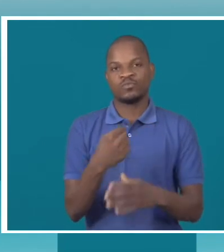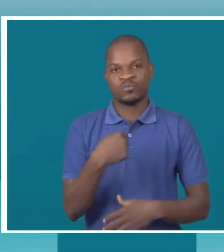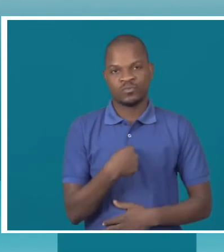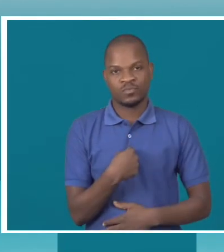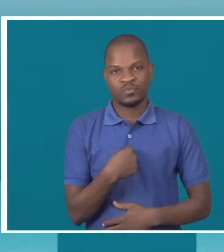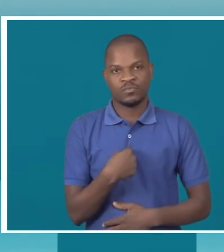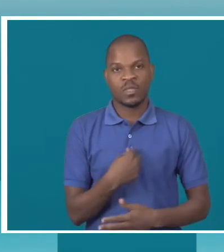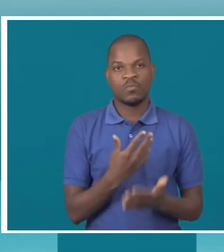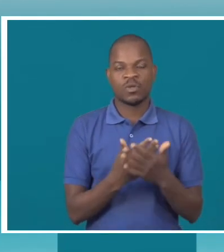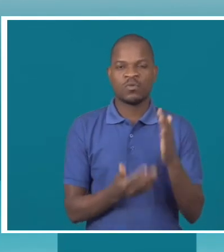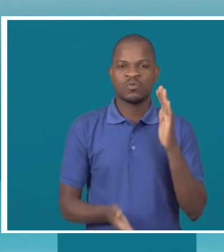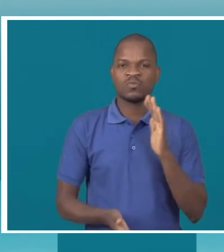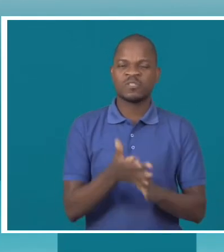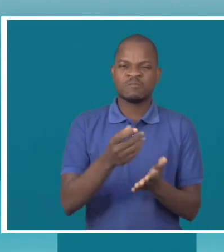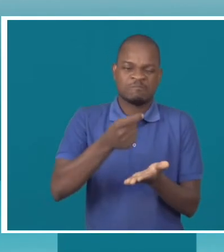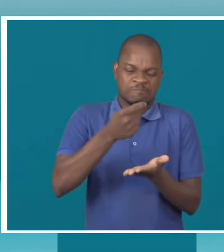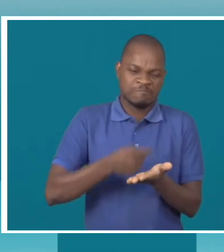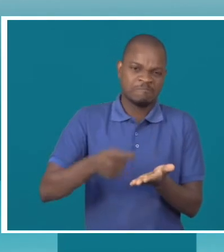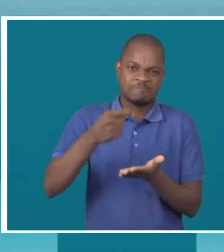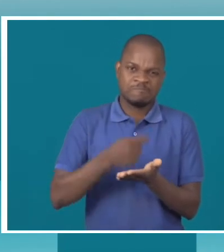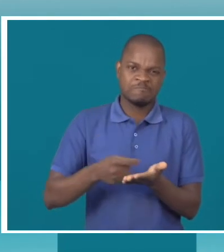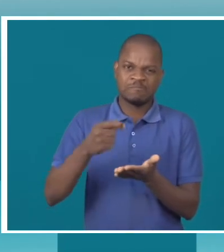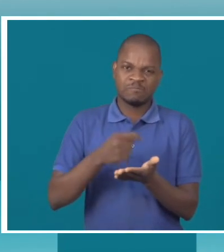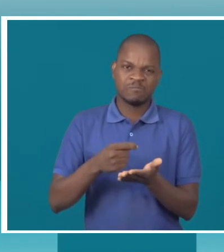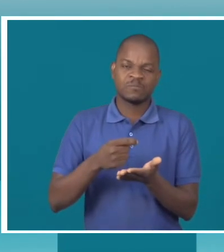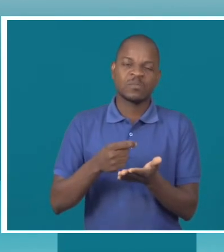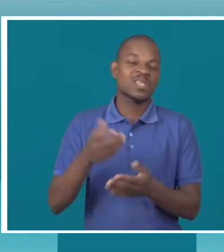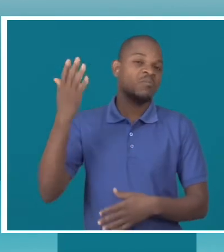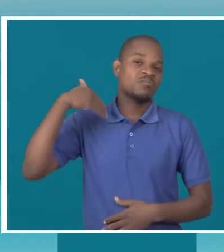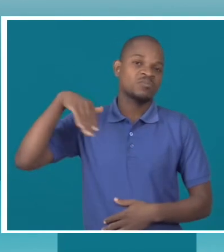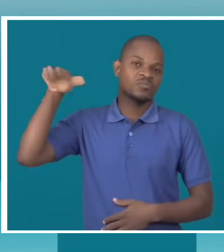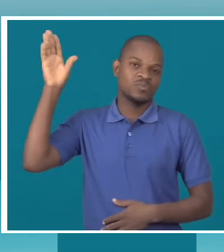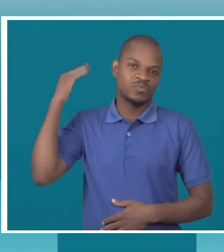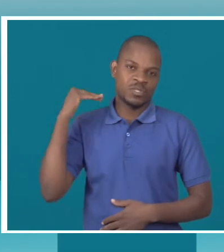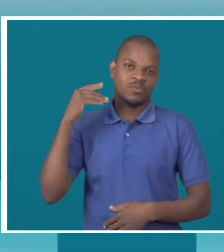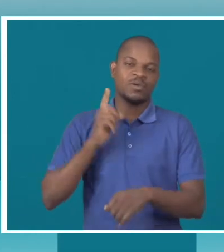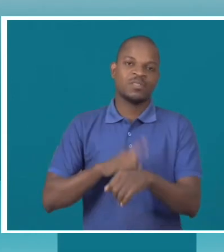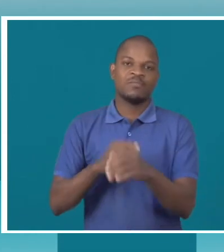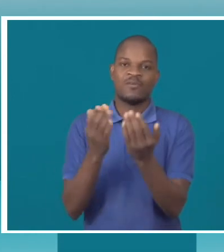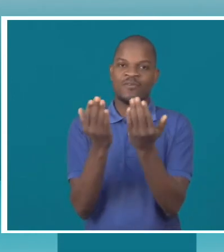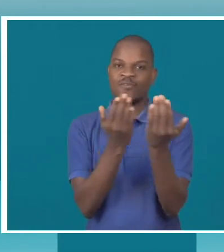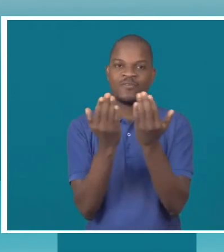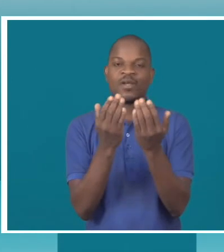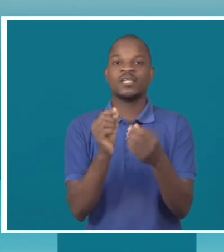Eu escrevo desde os bancos da escola.